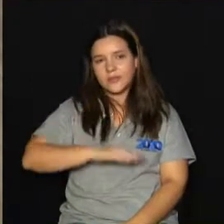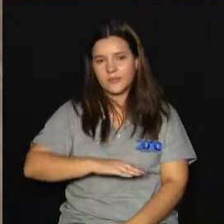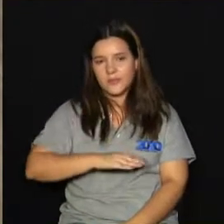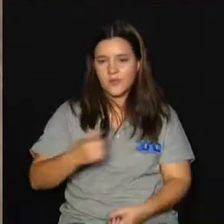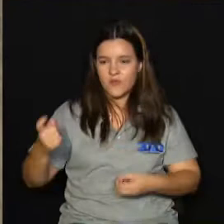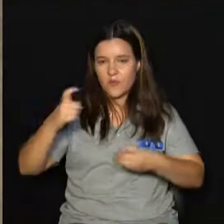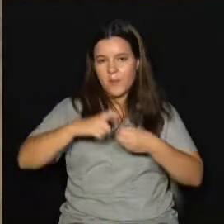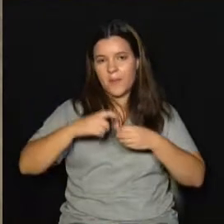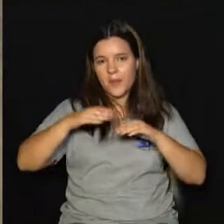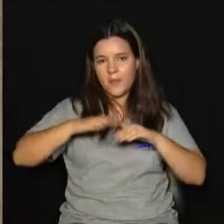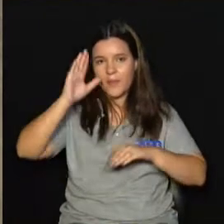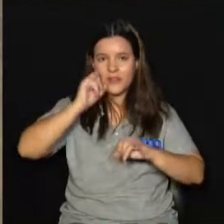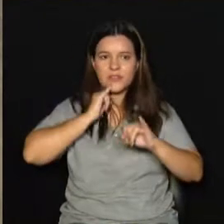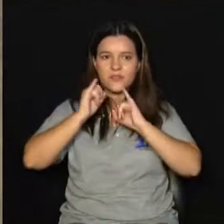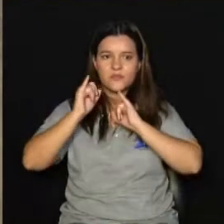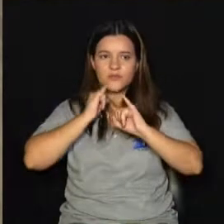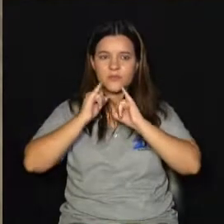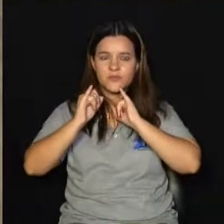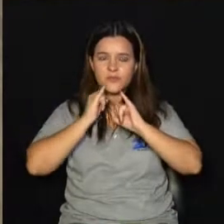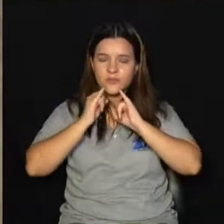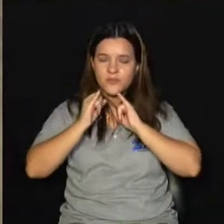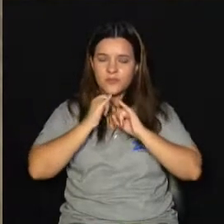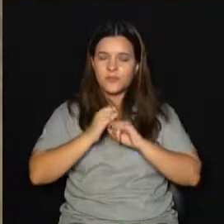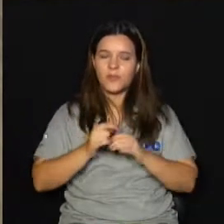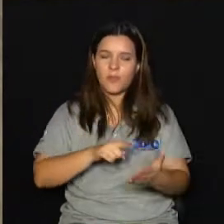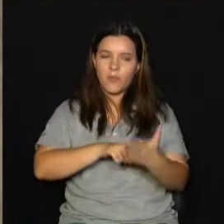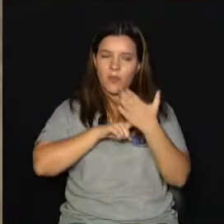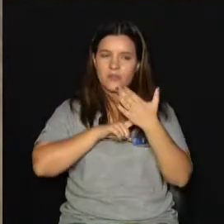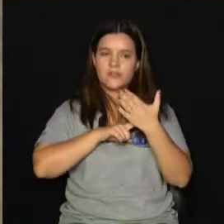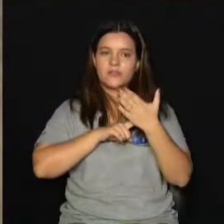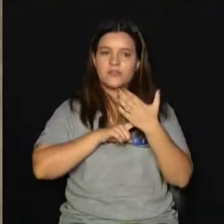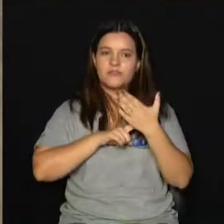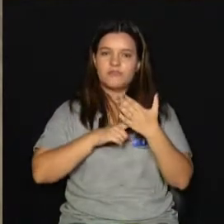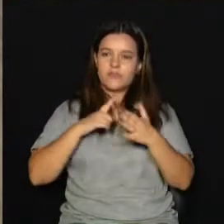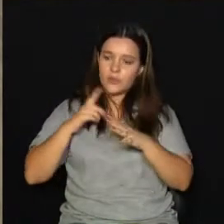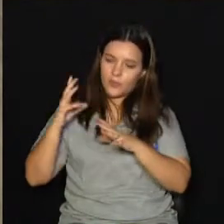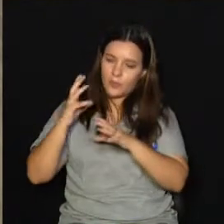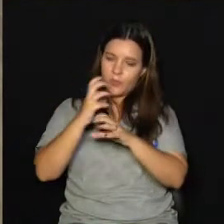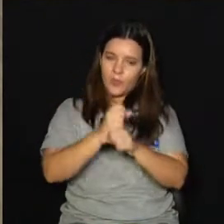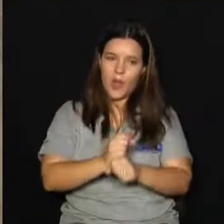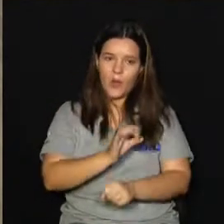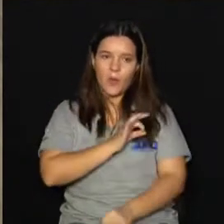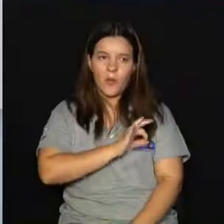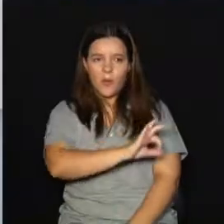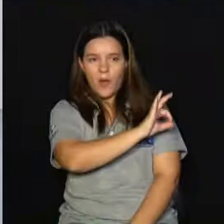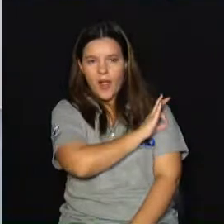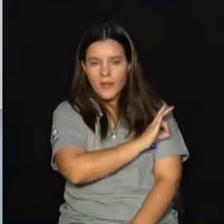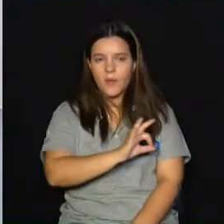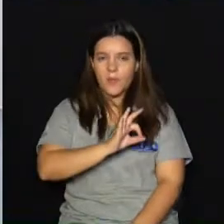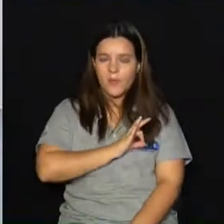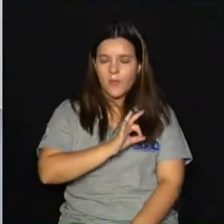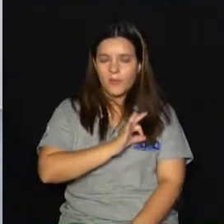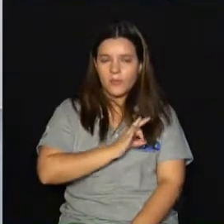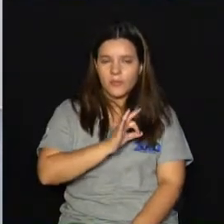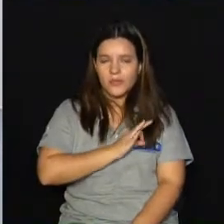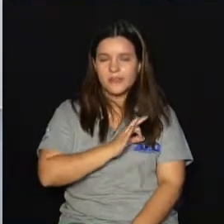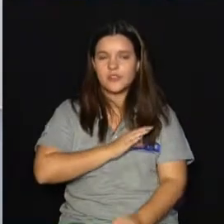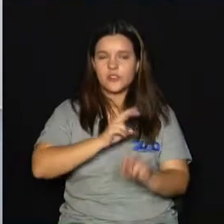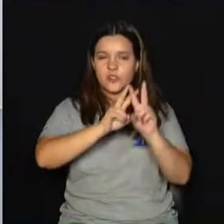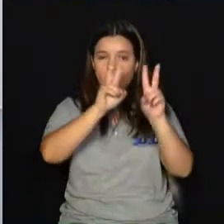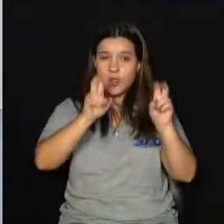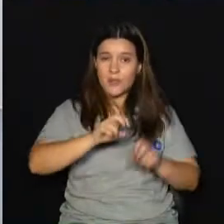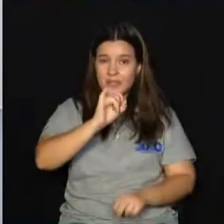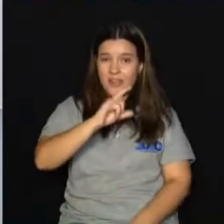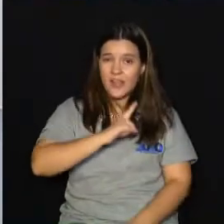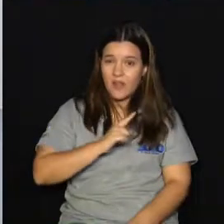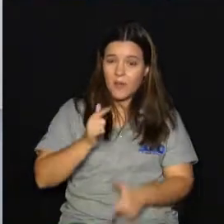com mais informações e trazendo para a gente aquele balanço de Guarda Municipal, de Polícia Militar, sobre as